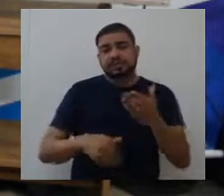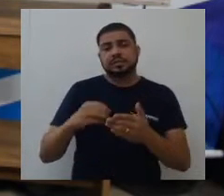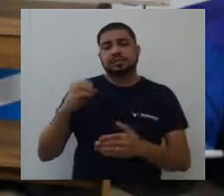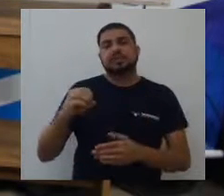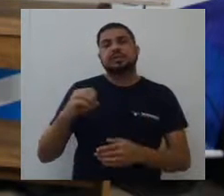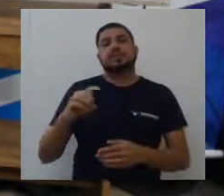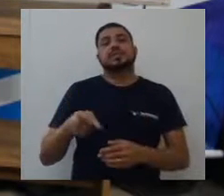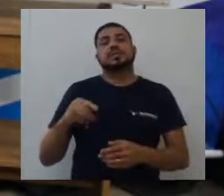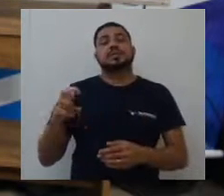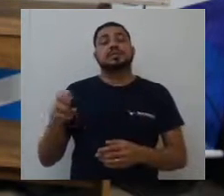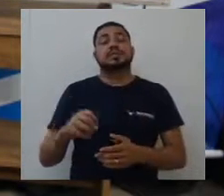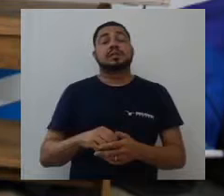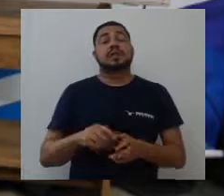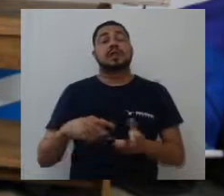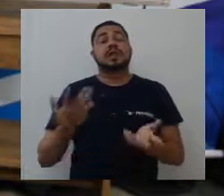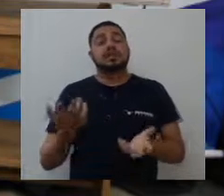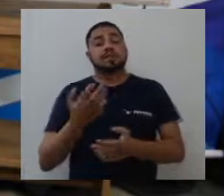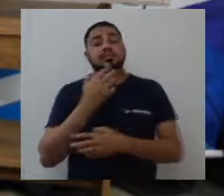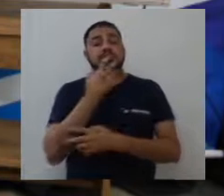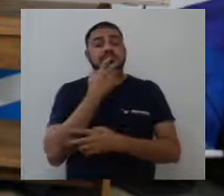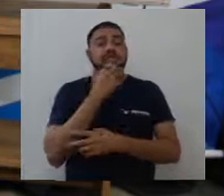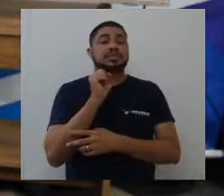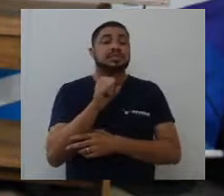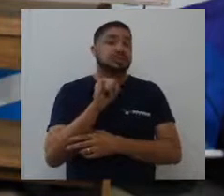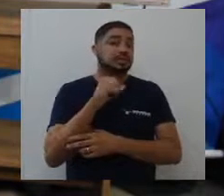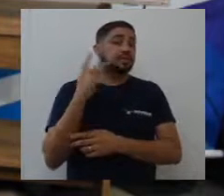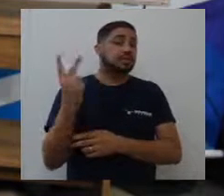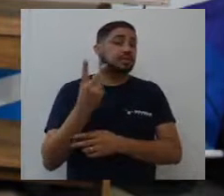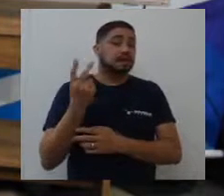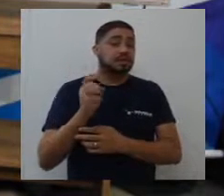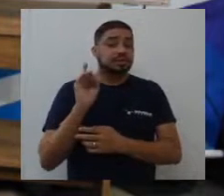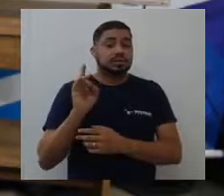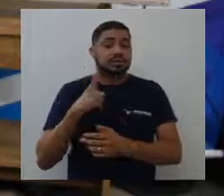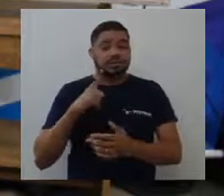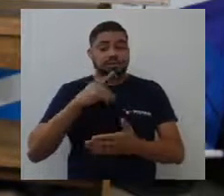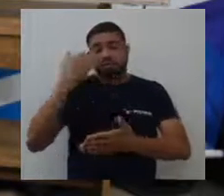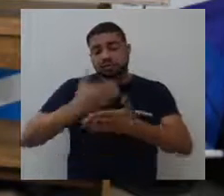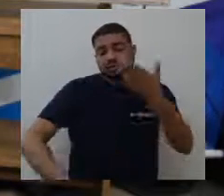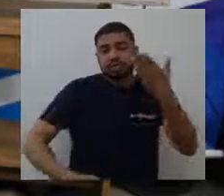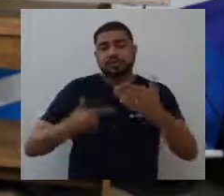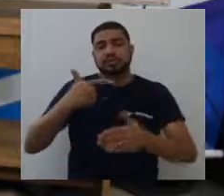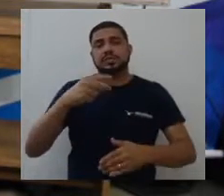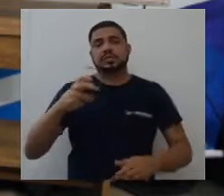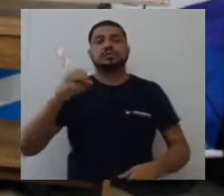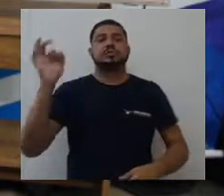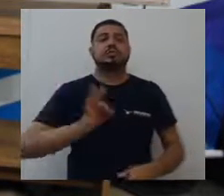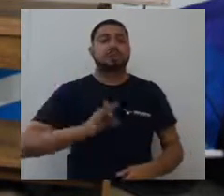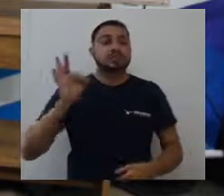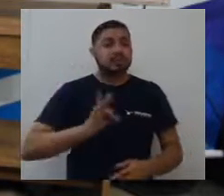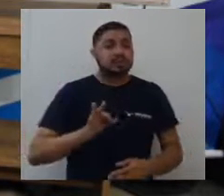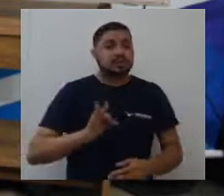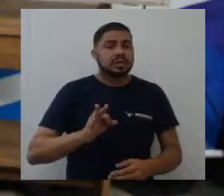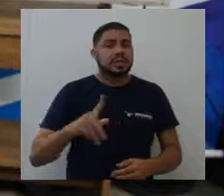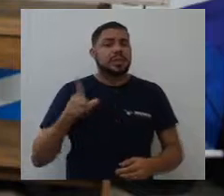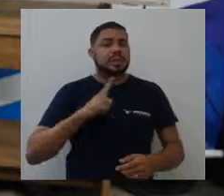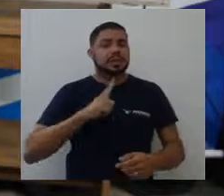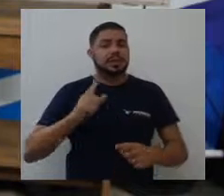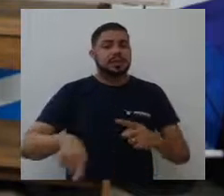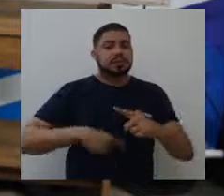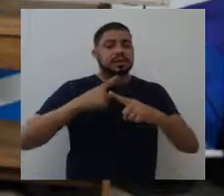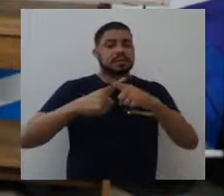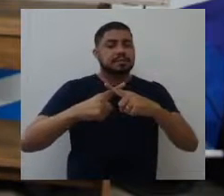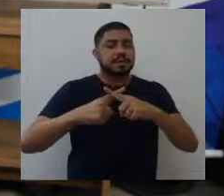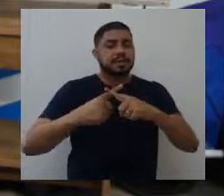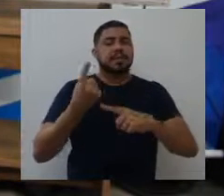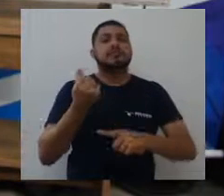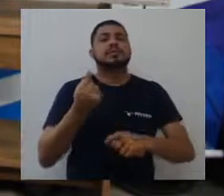0,05. Então se um valor sofre um desconto de 25%, temos que multiplicar esse preço